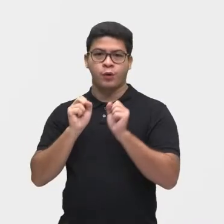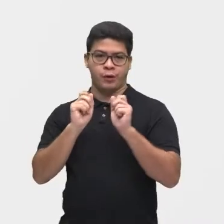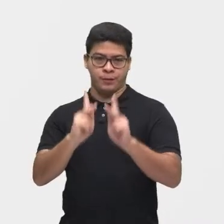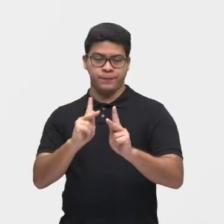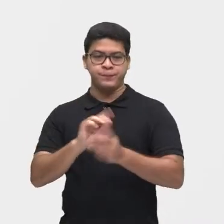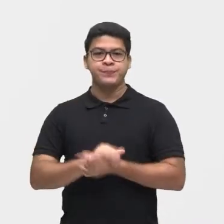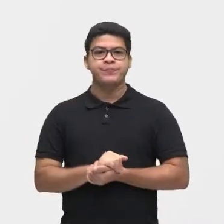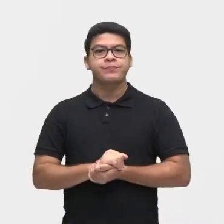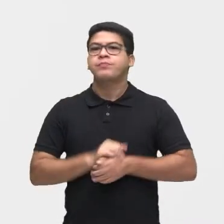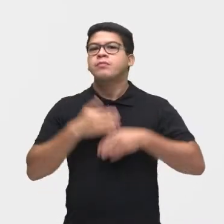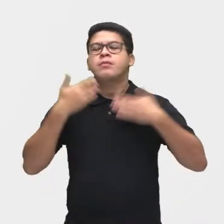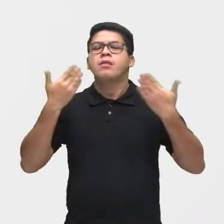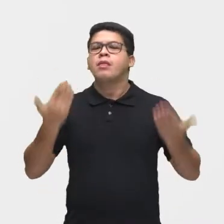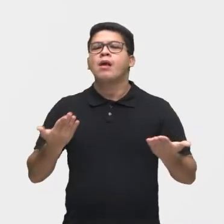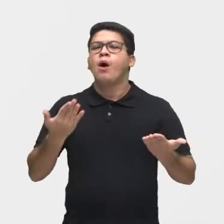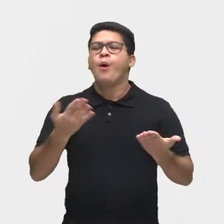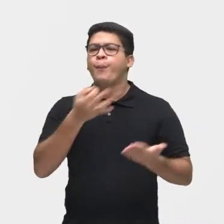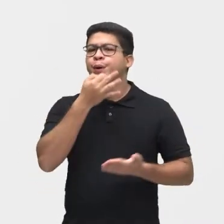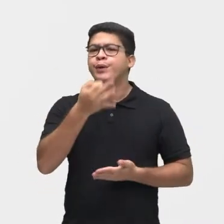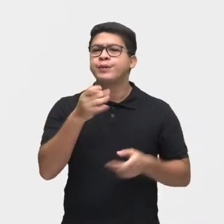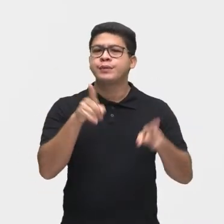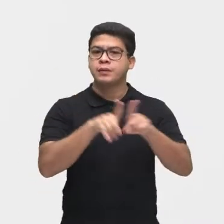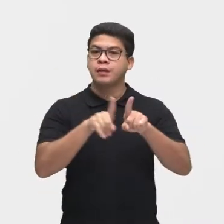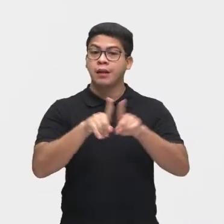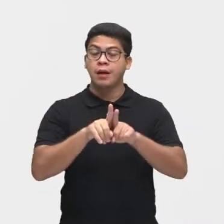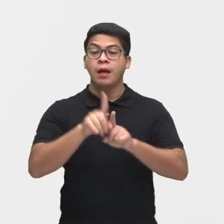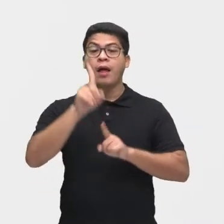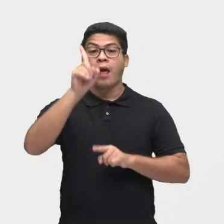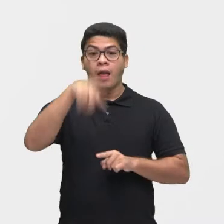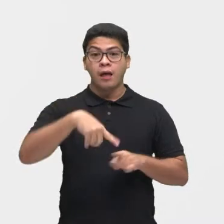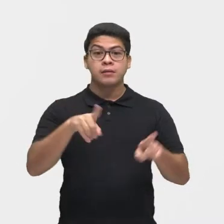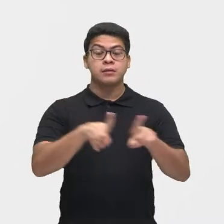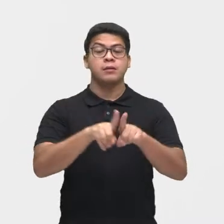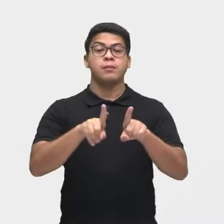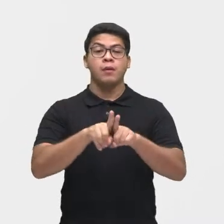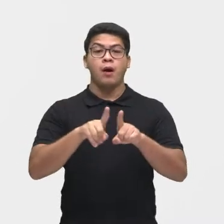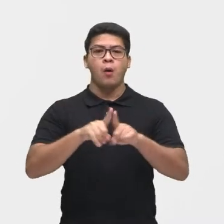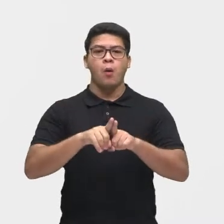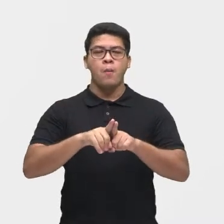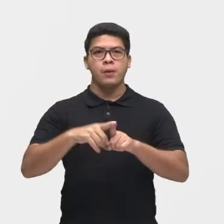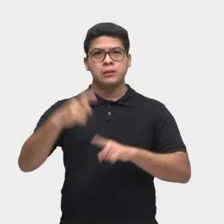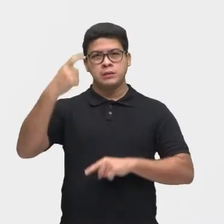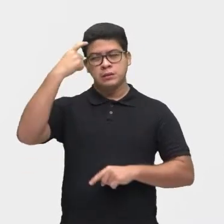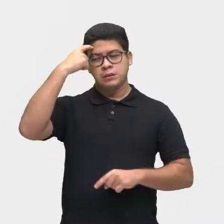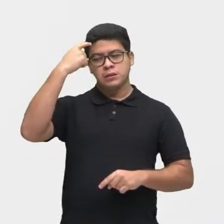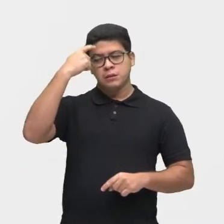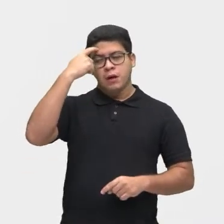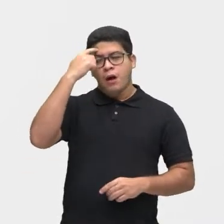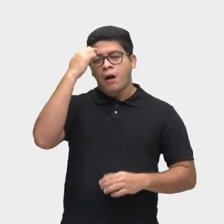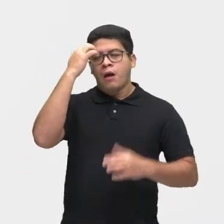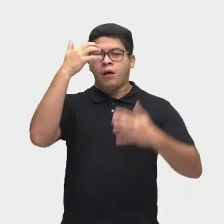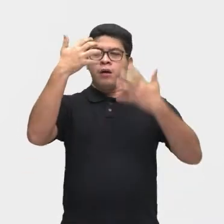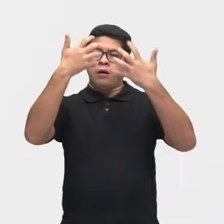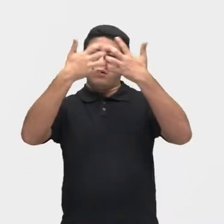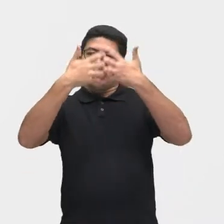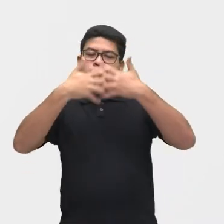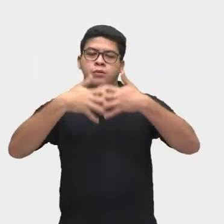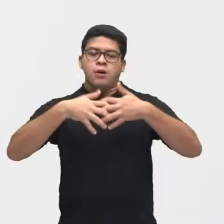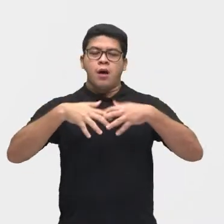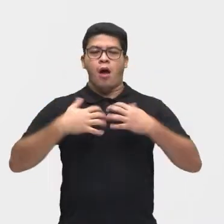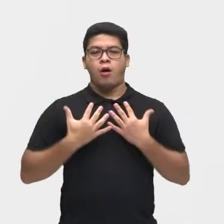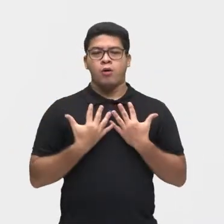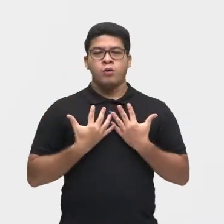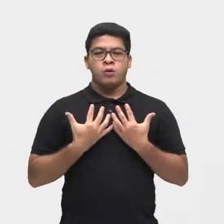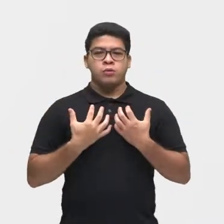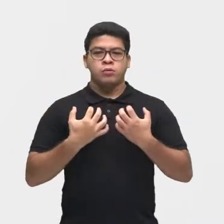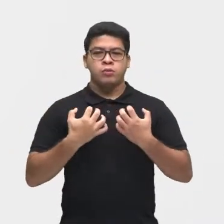também ela comenta que é uma terapia respiratória, terapia de relaxamento e dança. Nesse caso